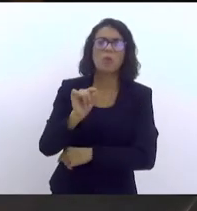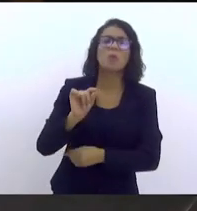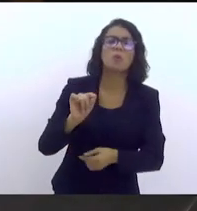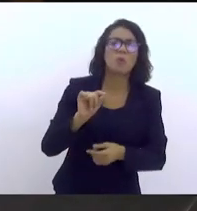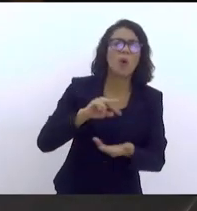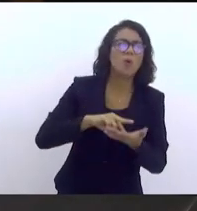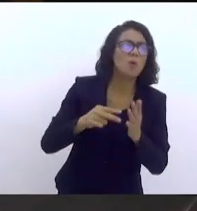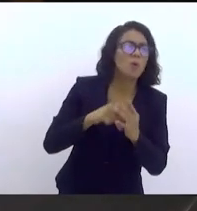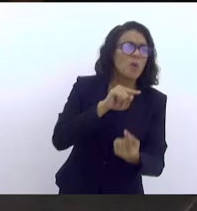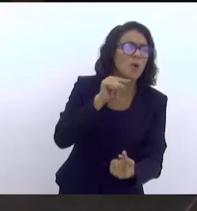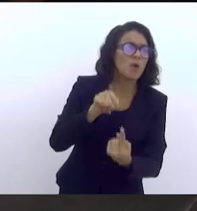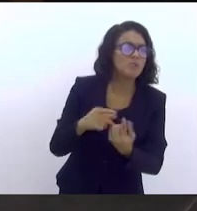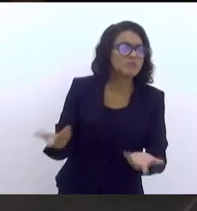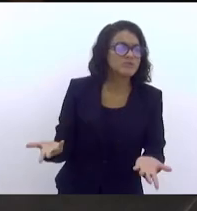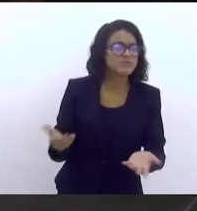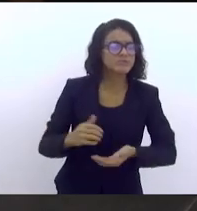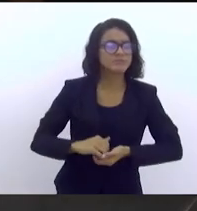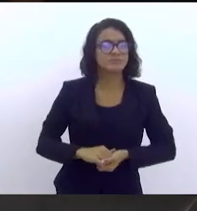querem com isso